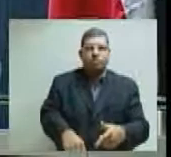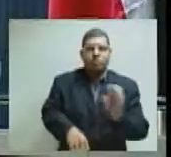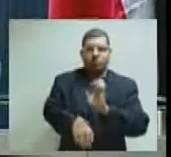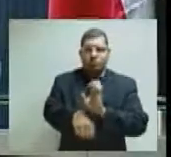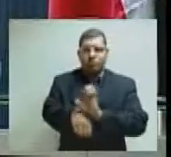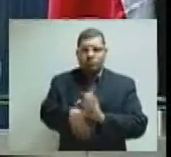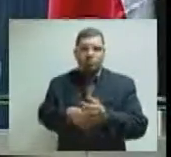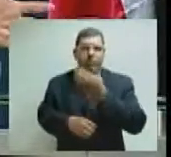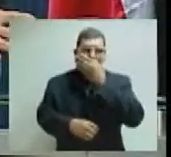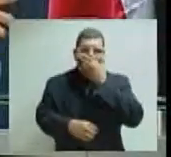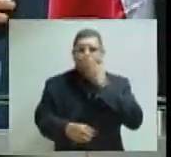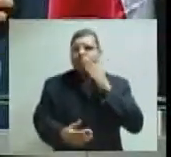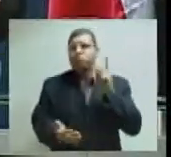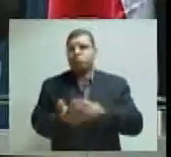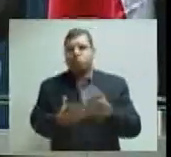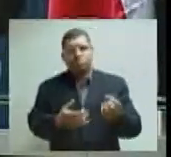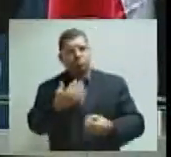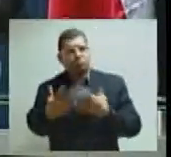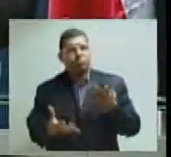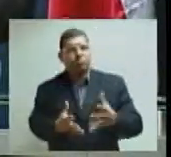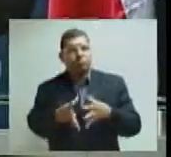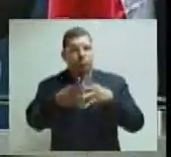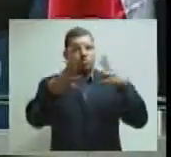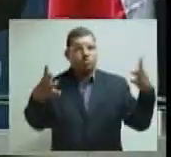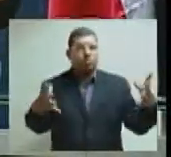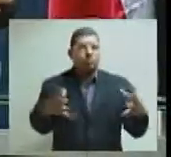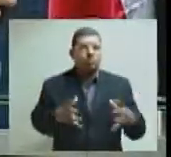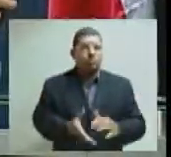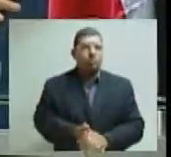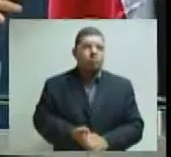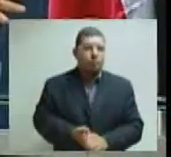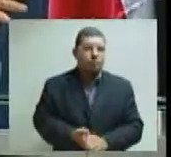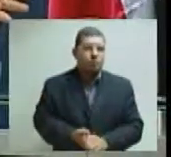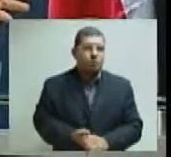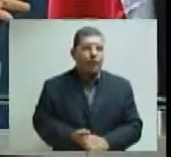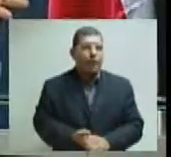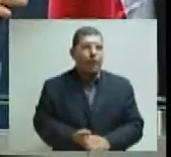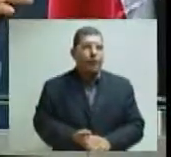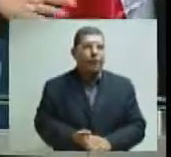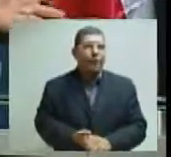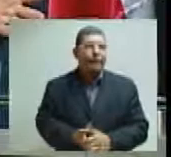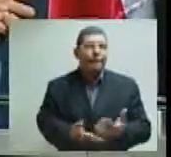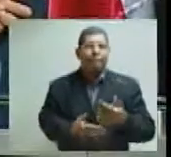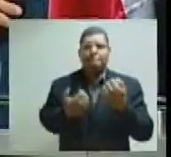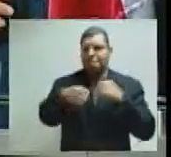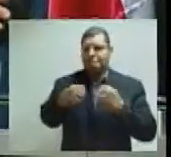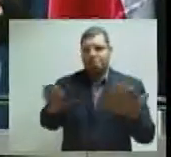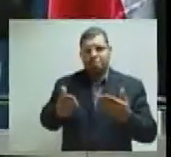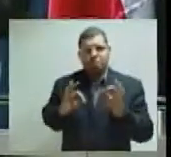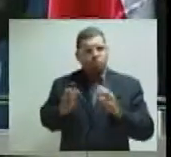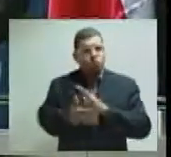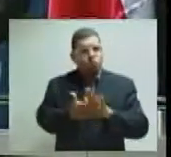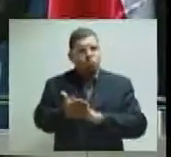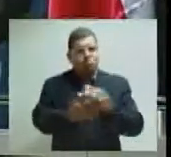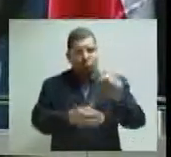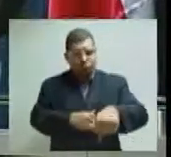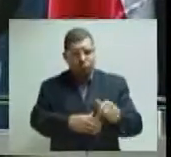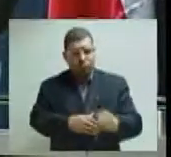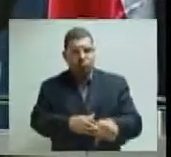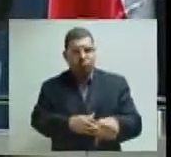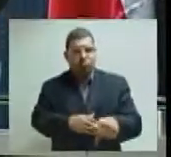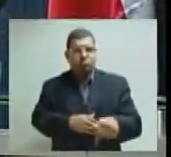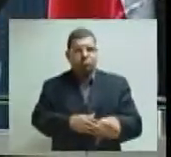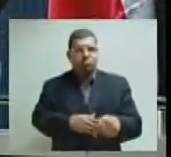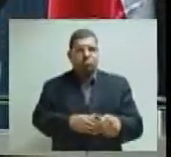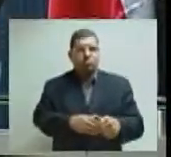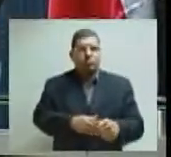Educação do nosso estado realmente o clima era um clima tenso e aqui no presente hoje só porque não estava aqui